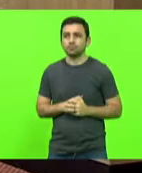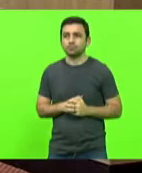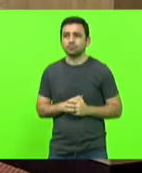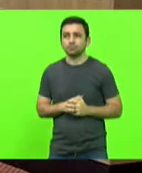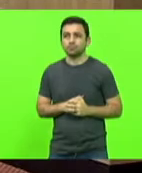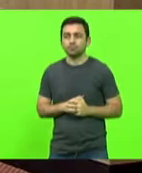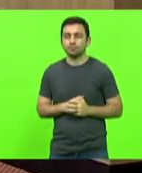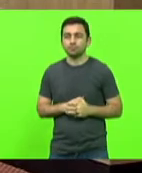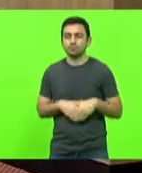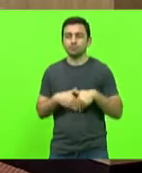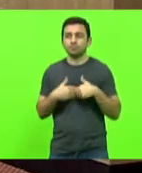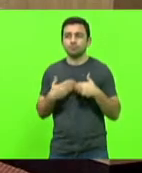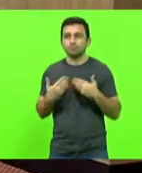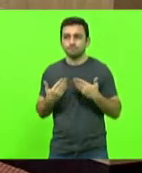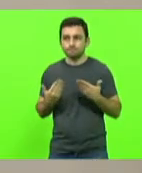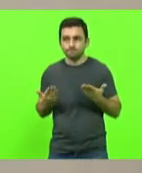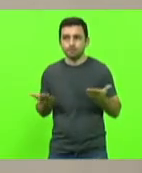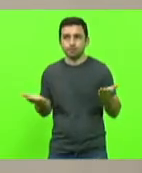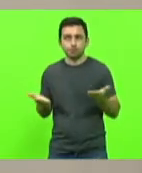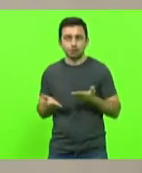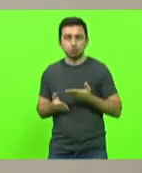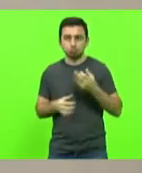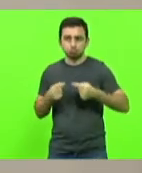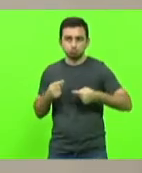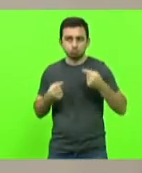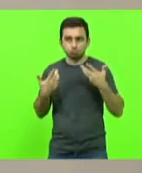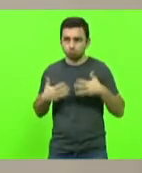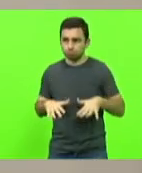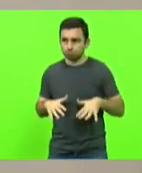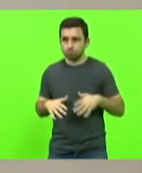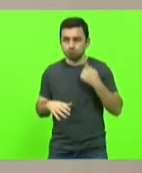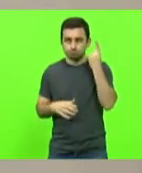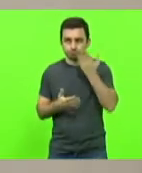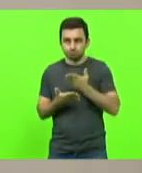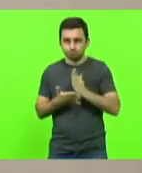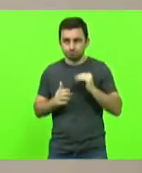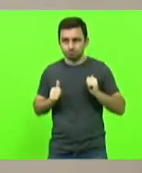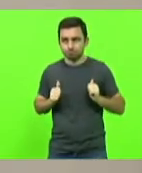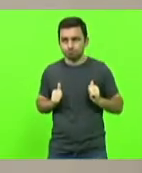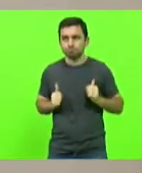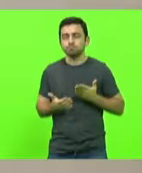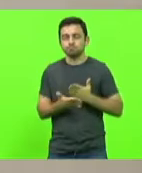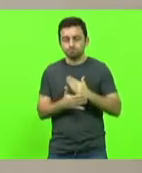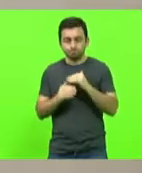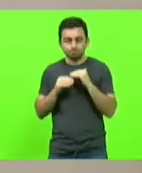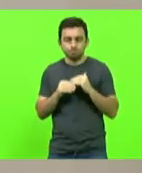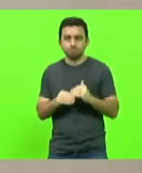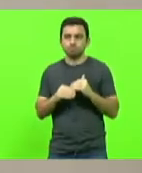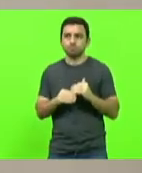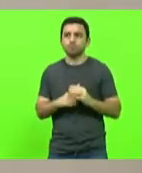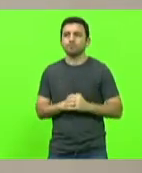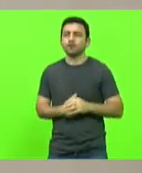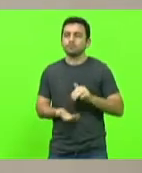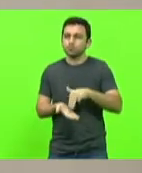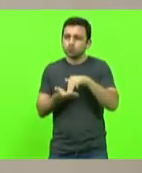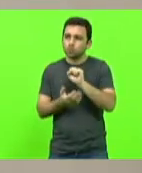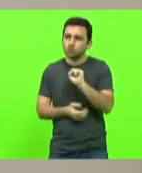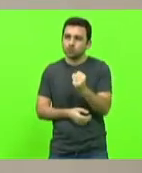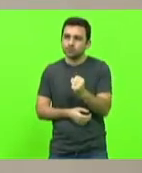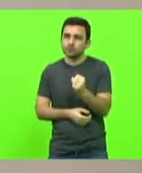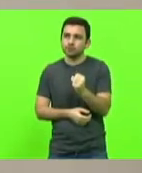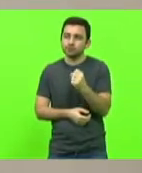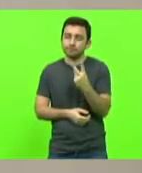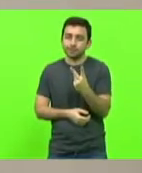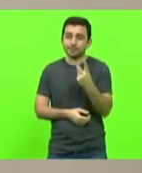Não havendo mais quem queira discutir, em votação, deputados que aprovam, permaneçam como se encontram. Aprovado por unanimidade. Moção 827,